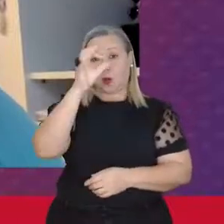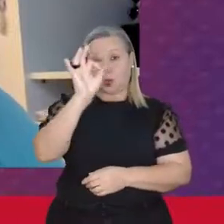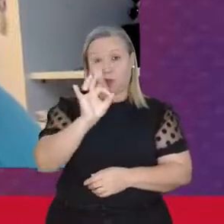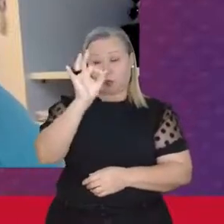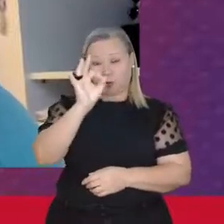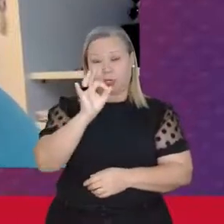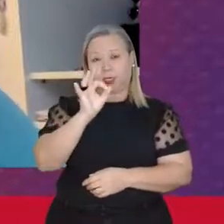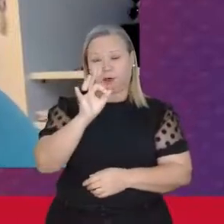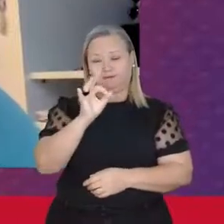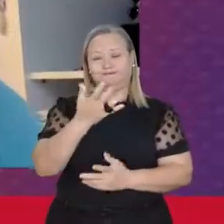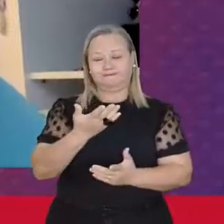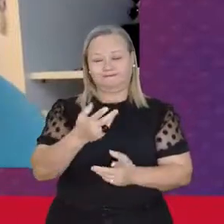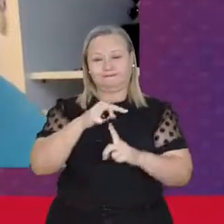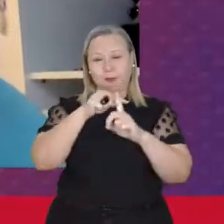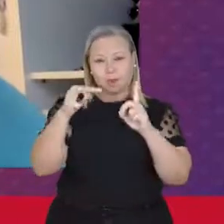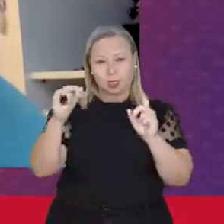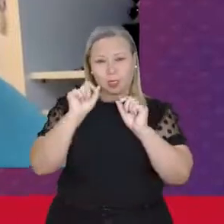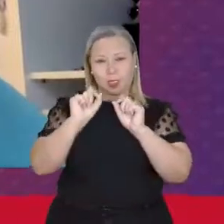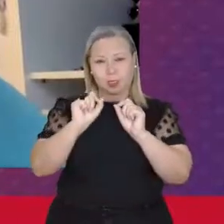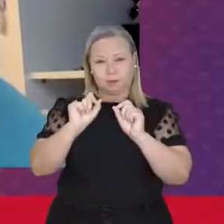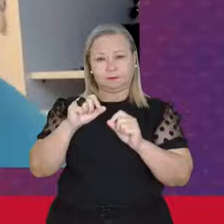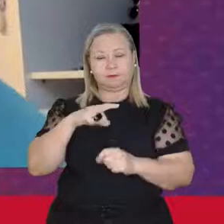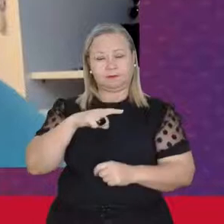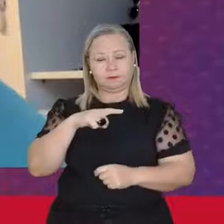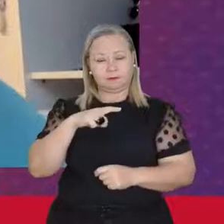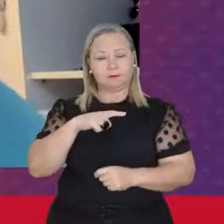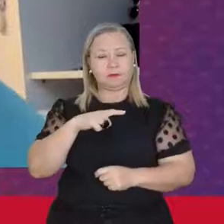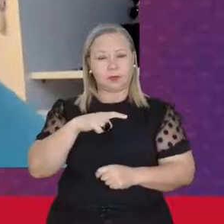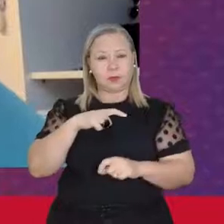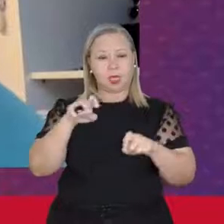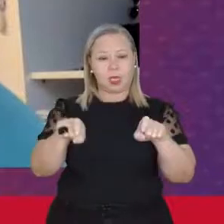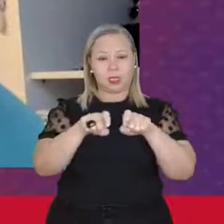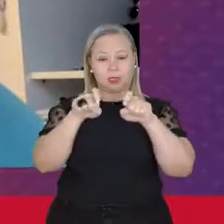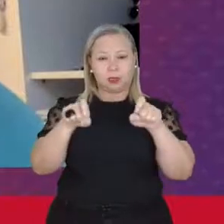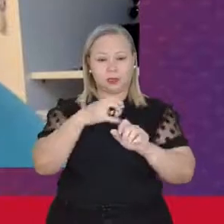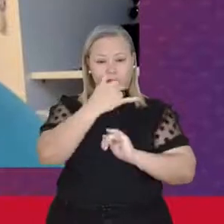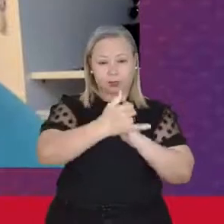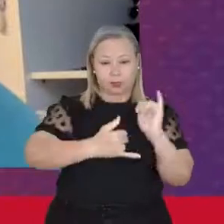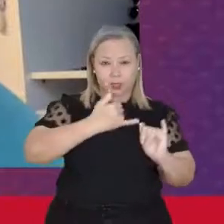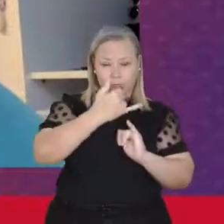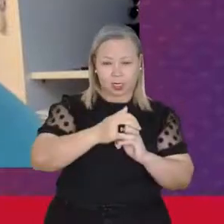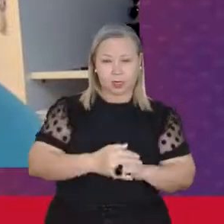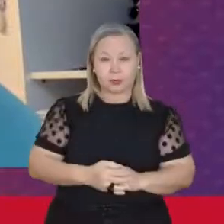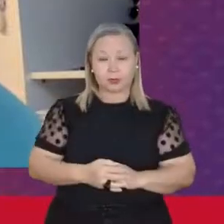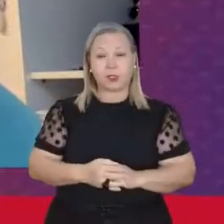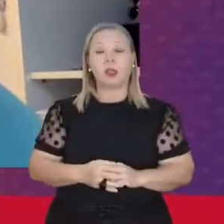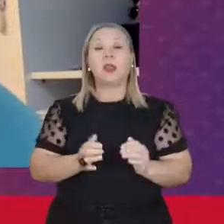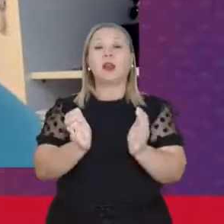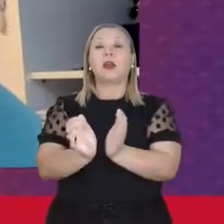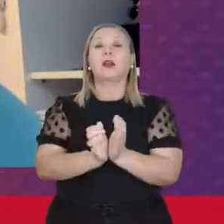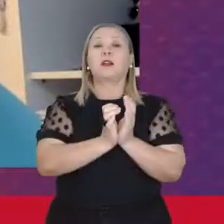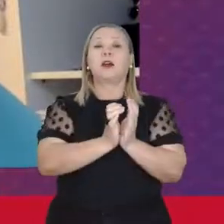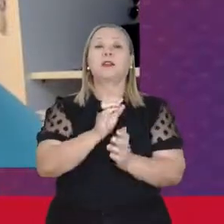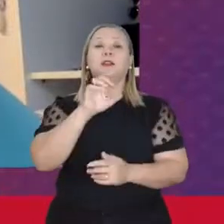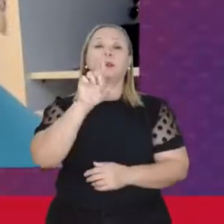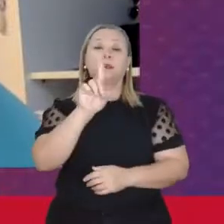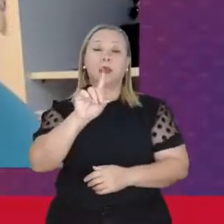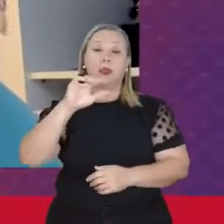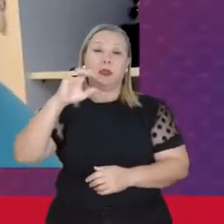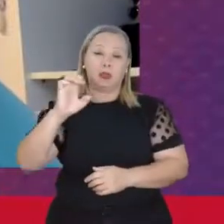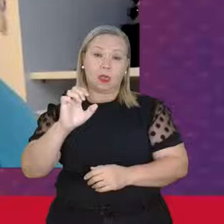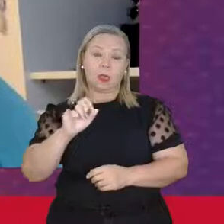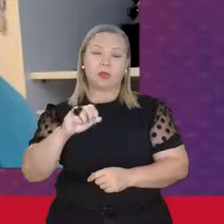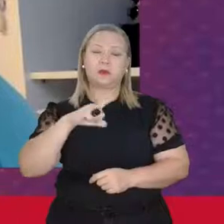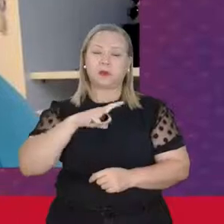quase metade. Mas na classe D e E, onde estão concentradas, né, em boa parte, a maioria das